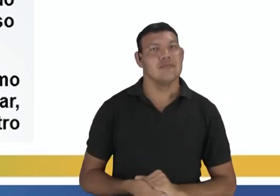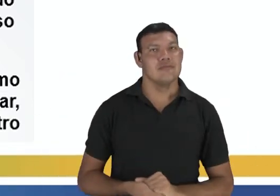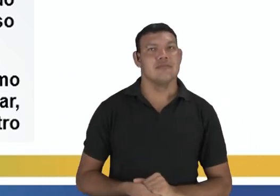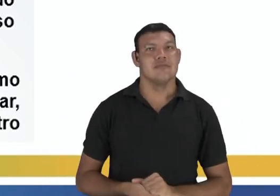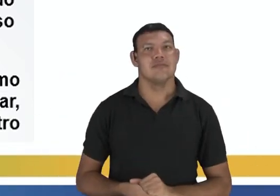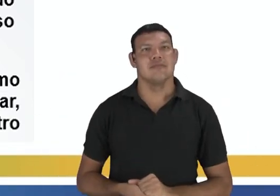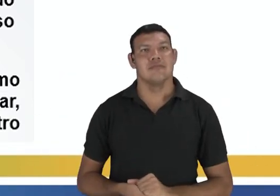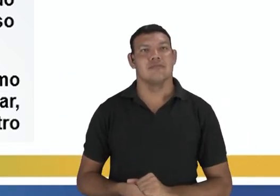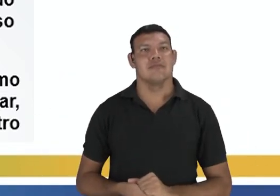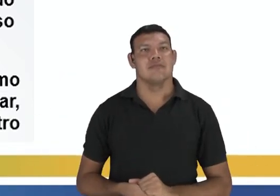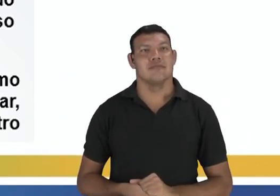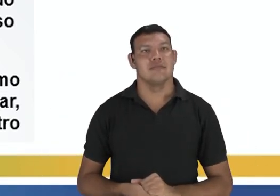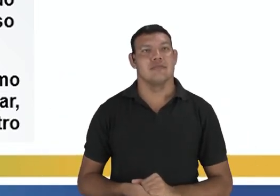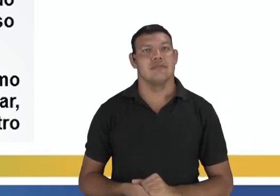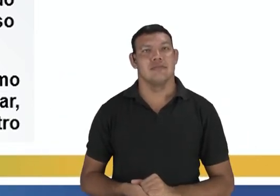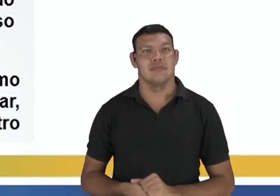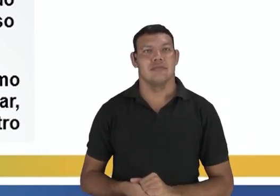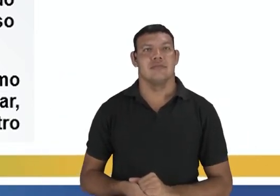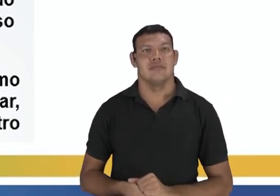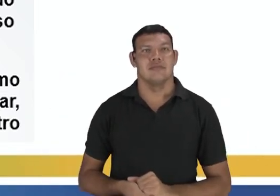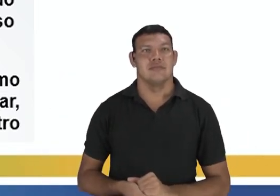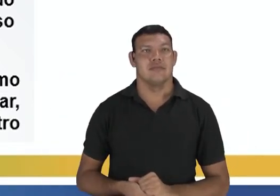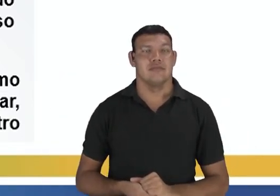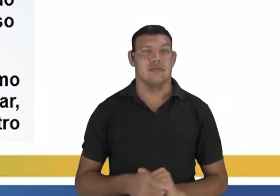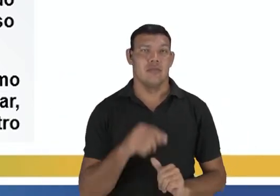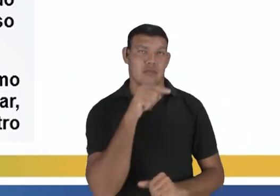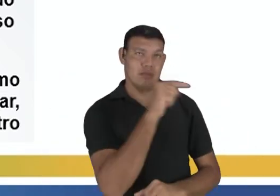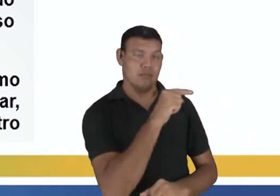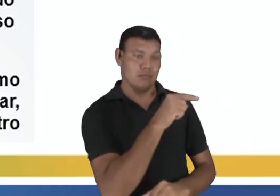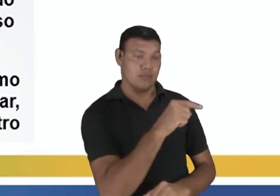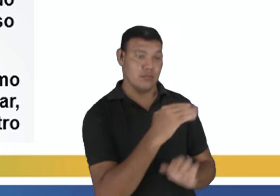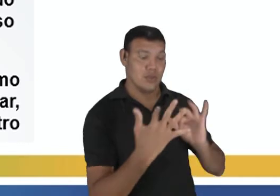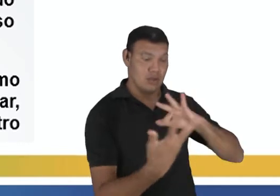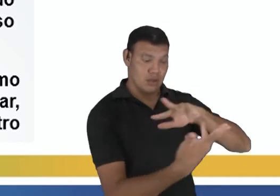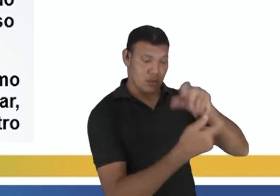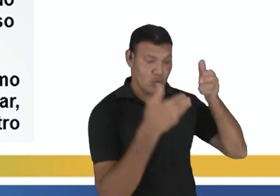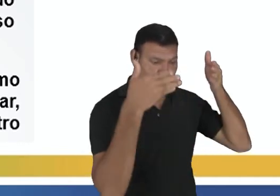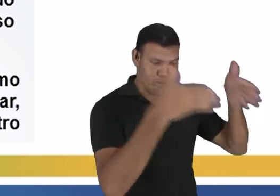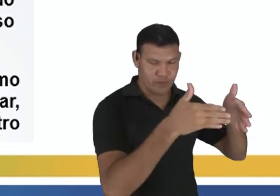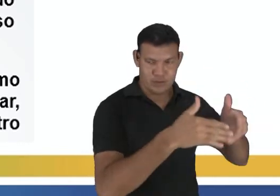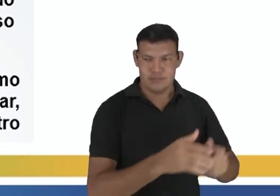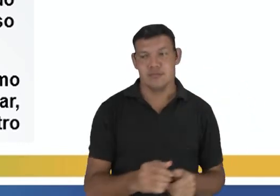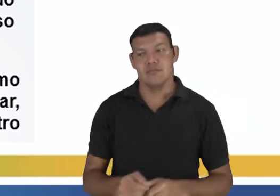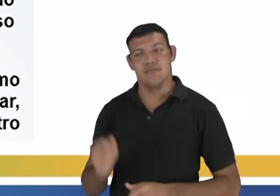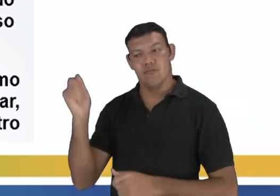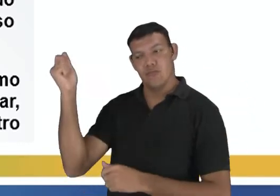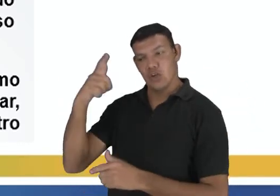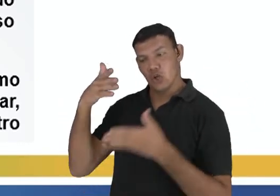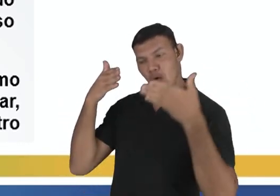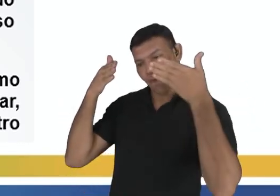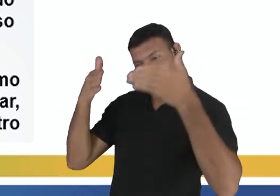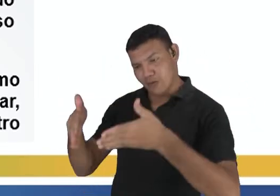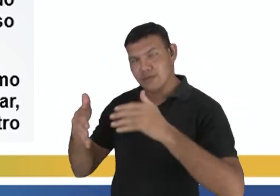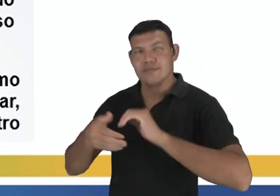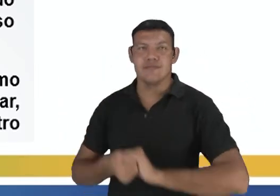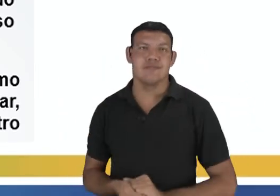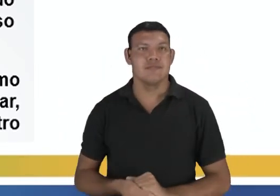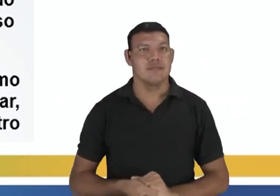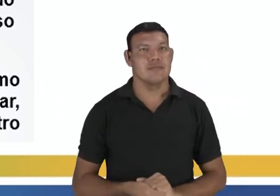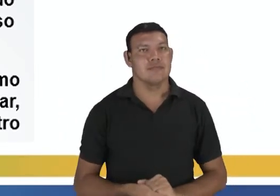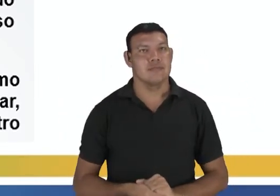da esfera celeste também. O Ptolomeu era o geocentrismo, o Copérnico era o heliocentrismo,